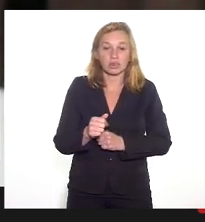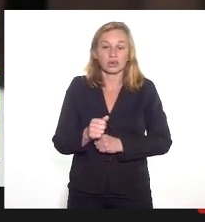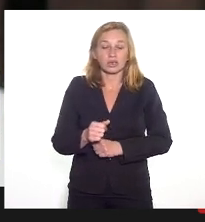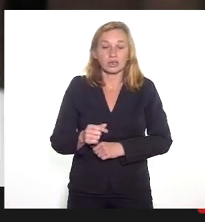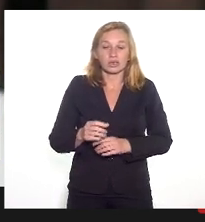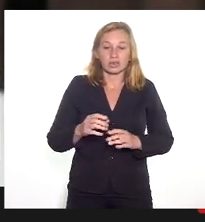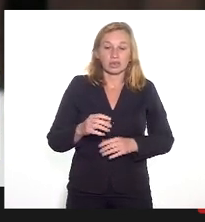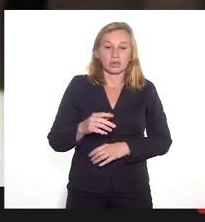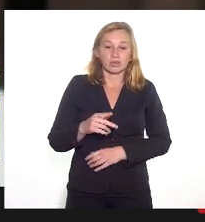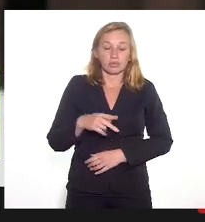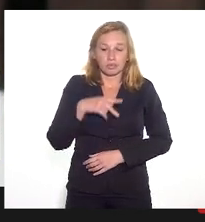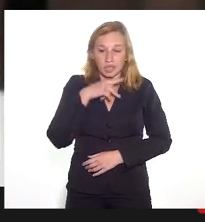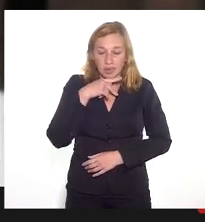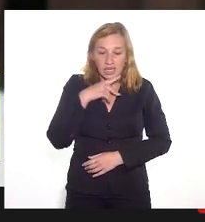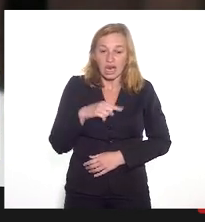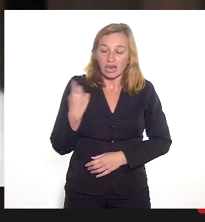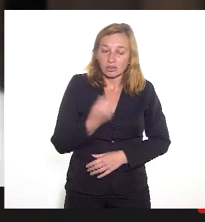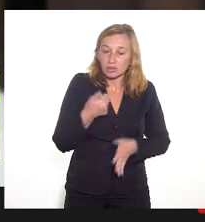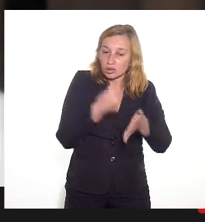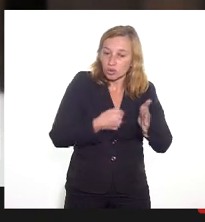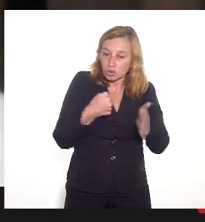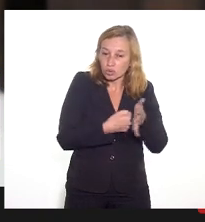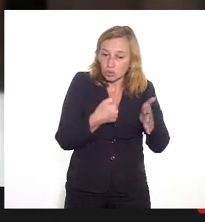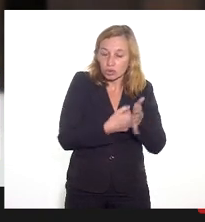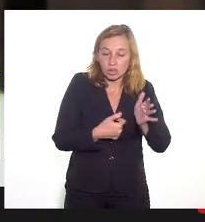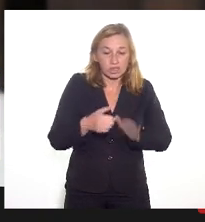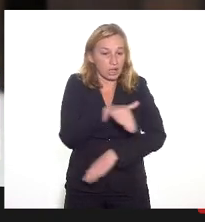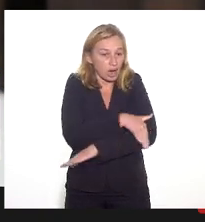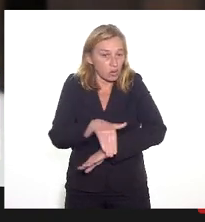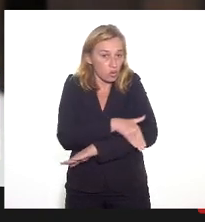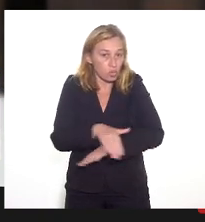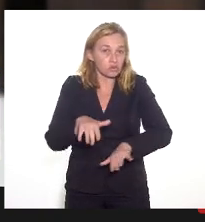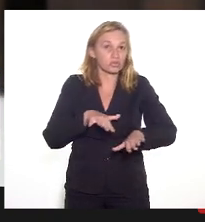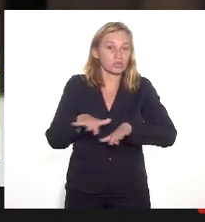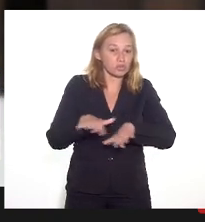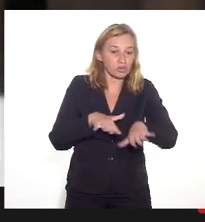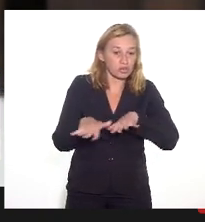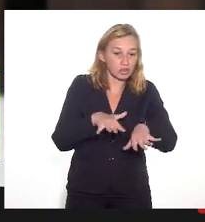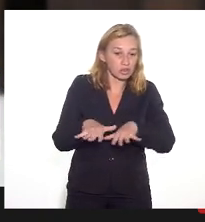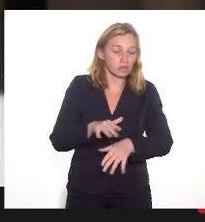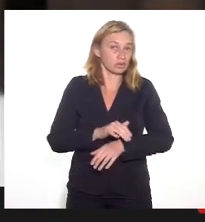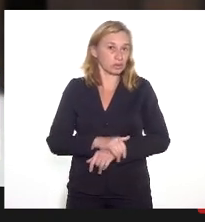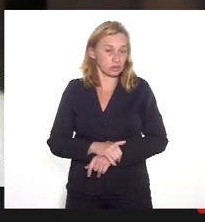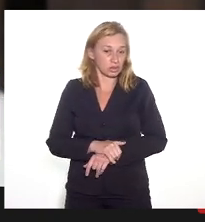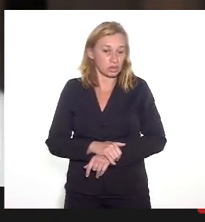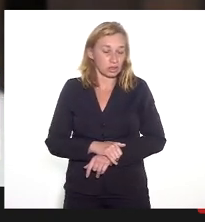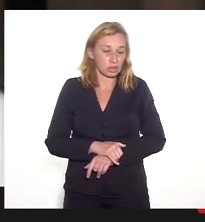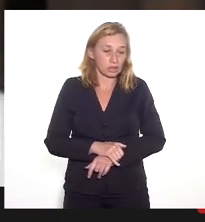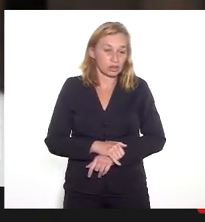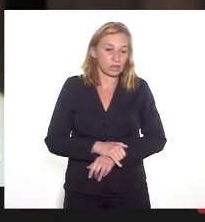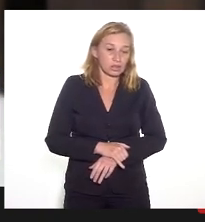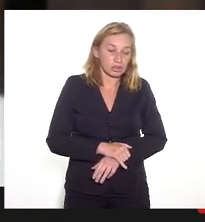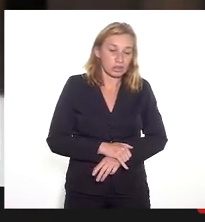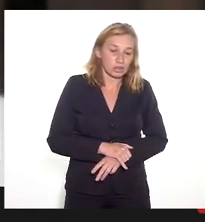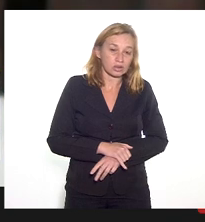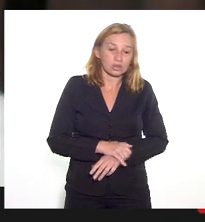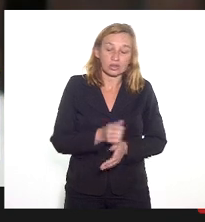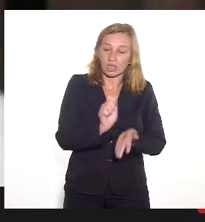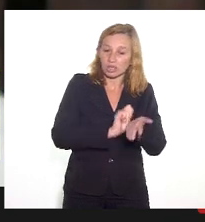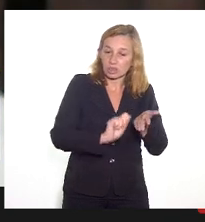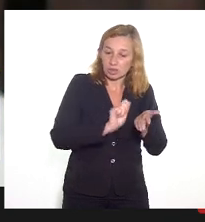porque a nossa luta ela tem se travado nas ruas, nas manifestações, nos atos, na coleta de